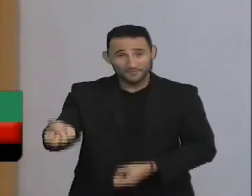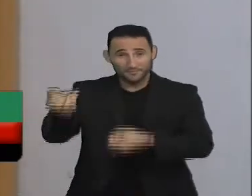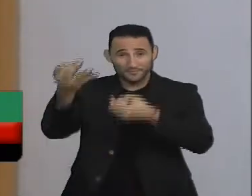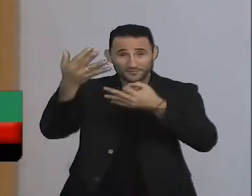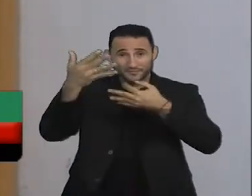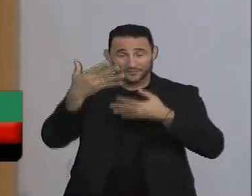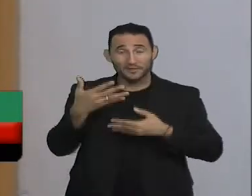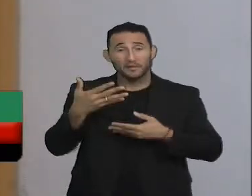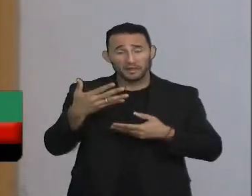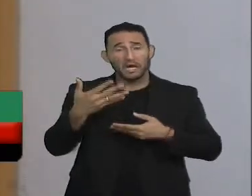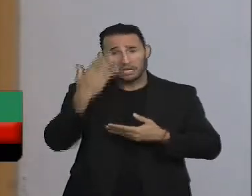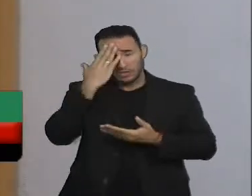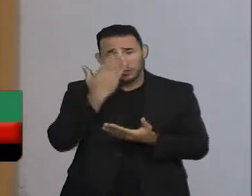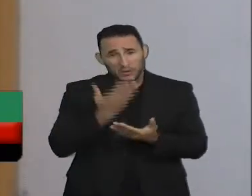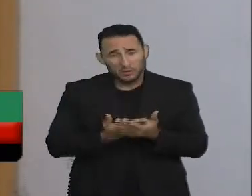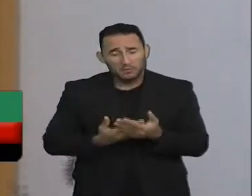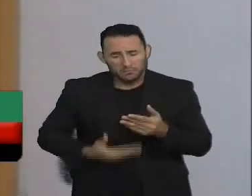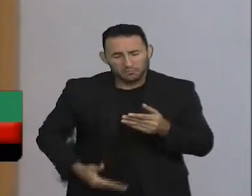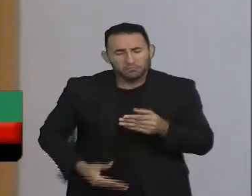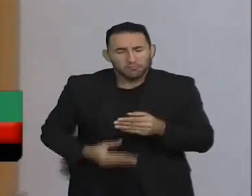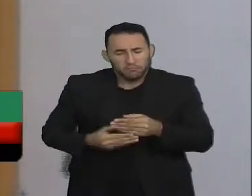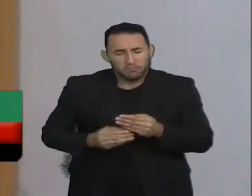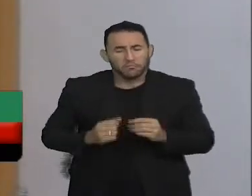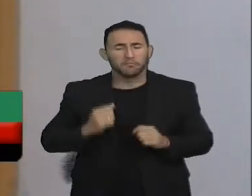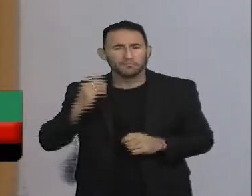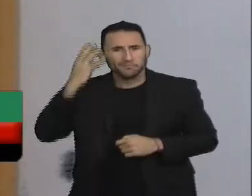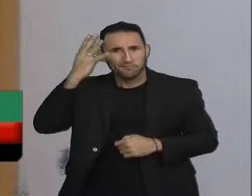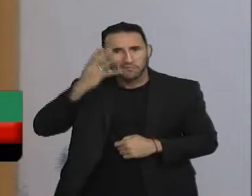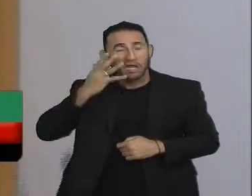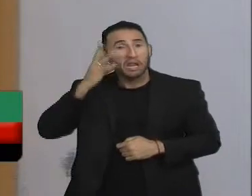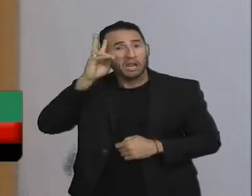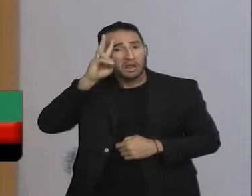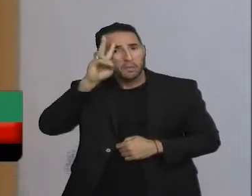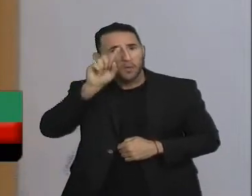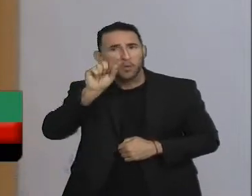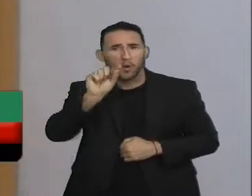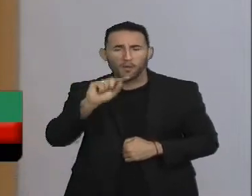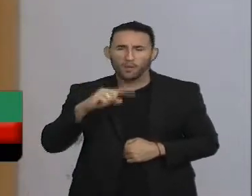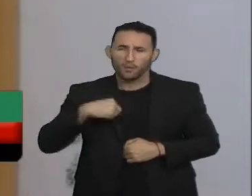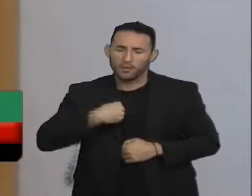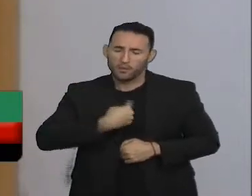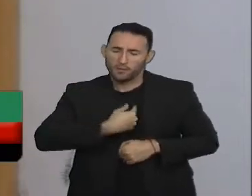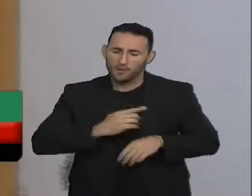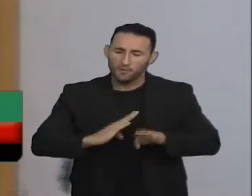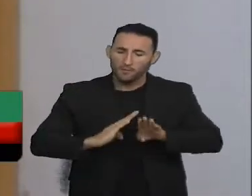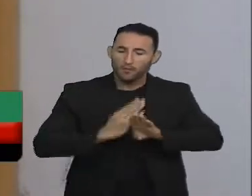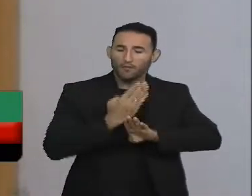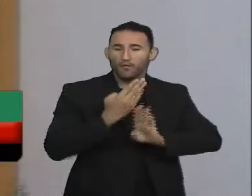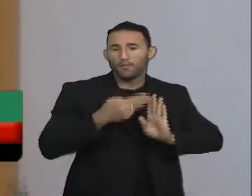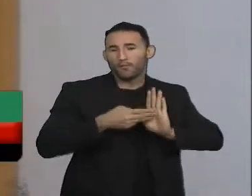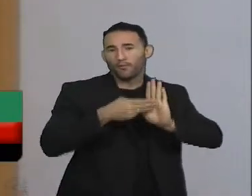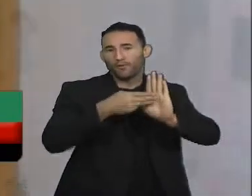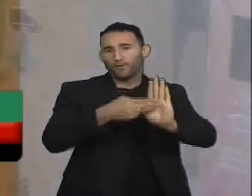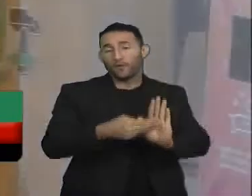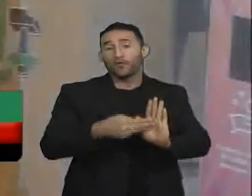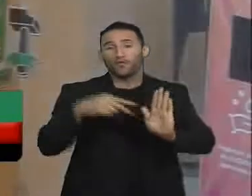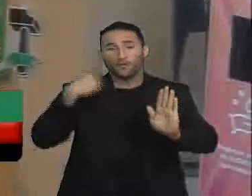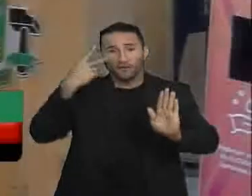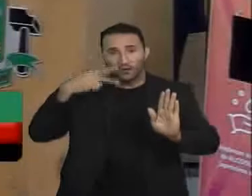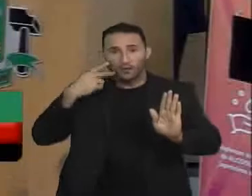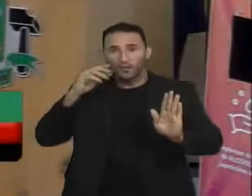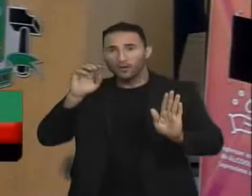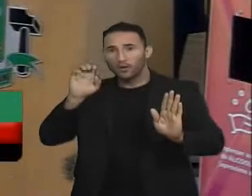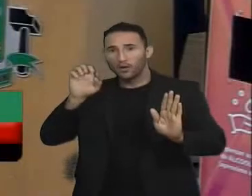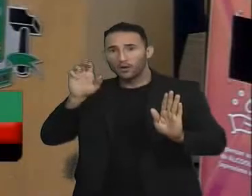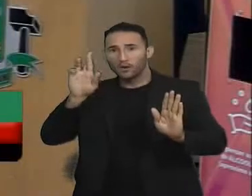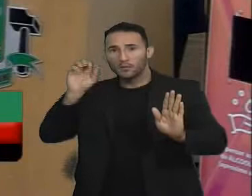certeza enriquece também aqui a nossa apresentação. E muito bem lembrado também, nós acabamos de aprovar uma moção do vereador